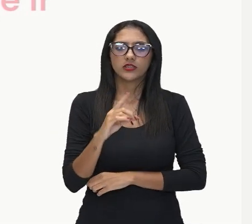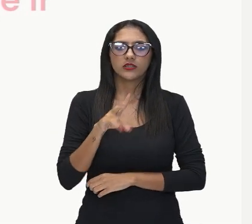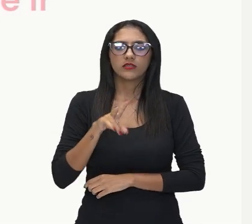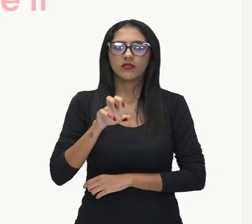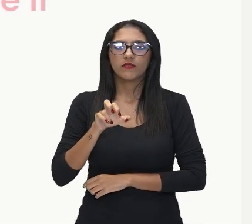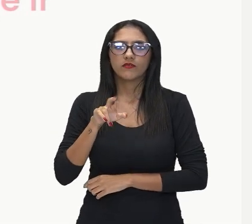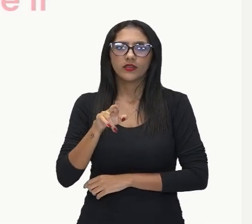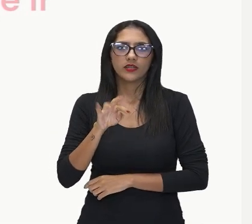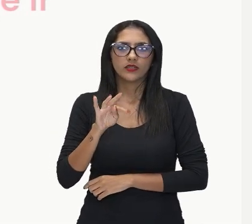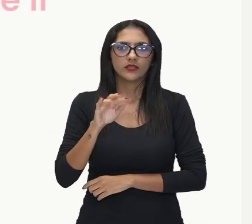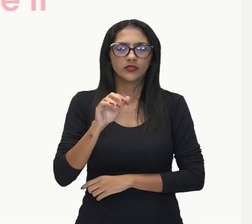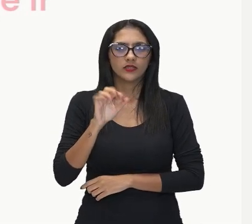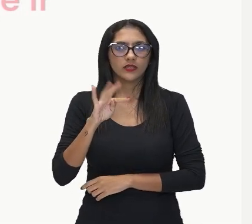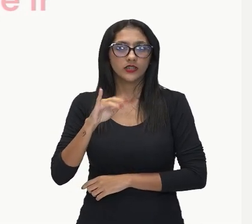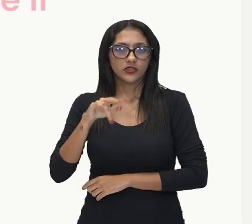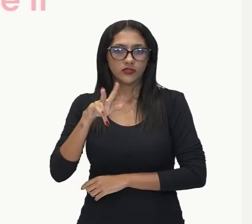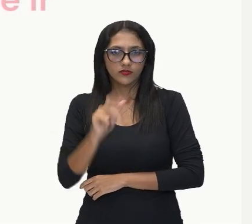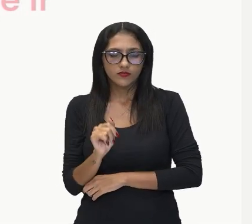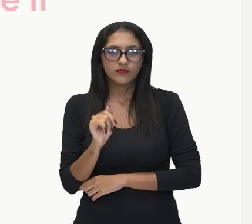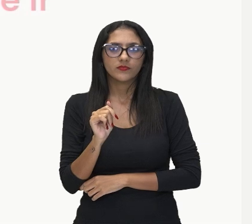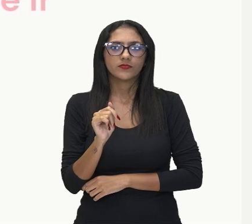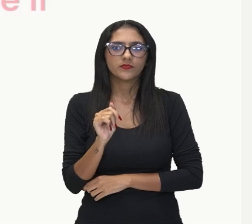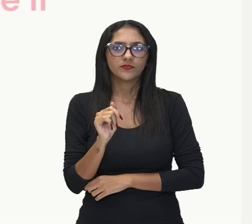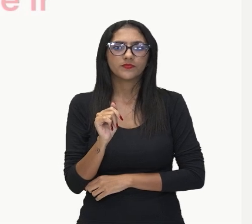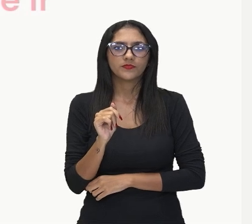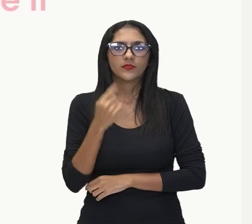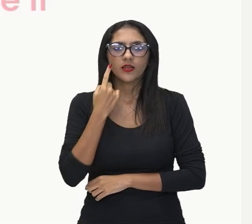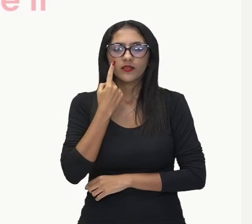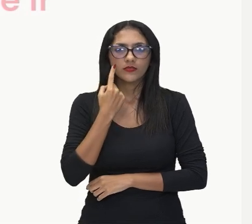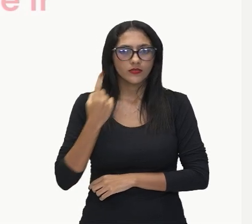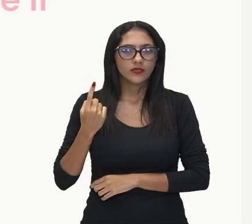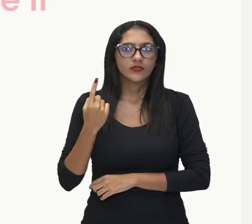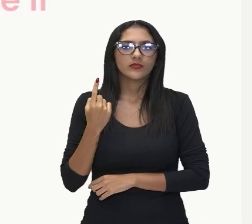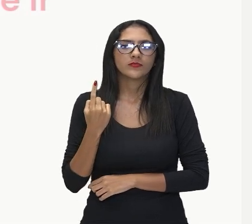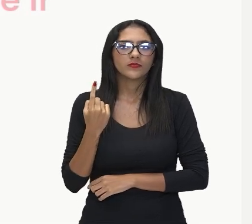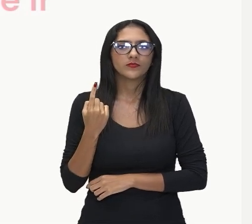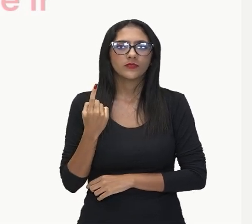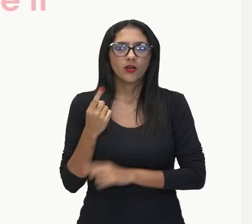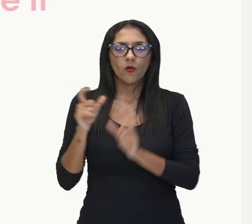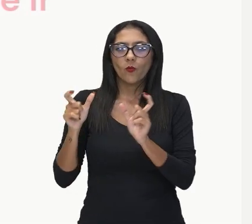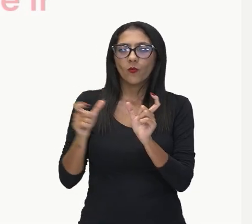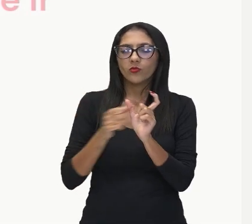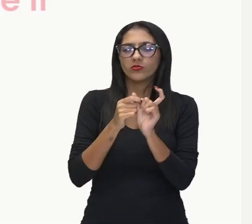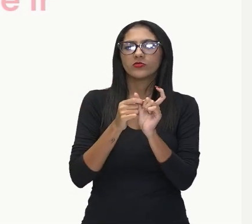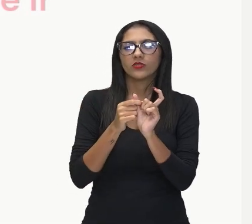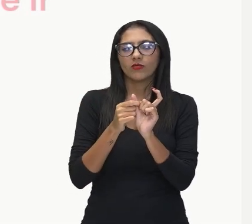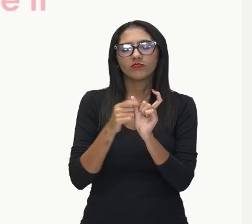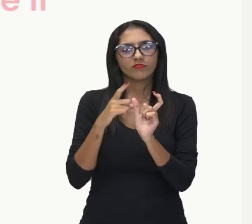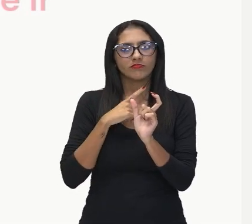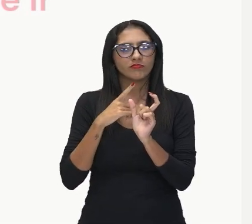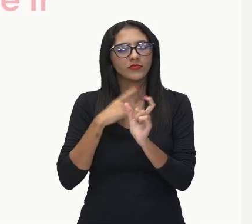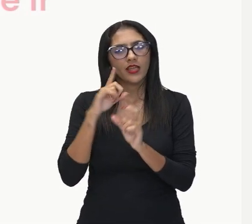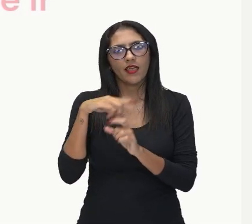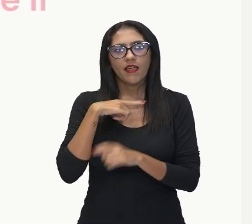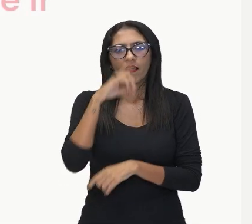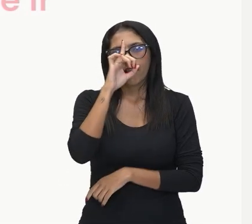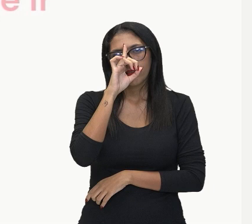Bem aqui, nessa oração aqui, nessa conjunção, eu tenho estabelecido essa ideia